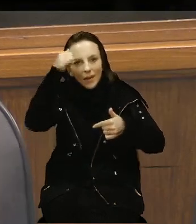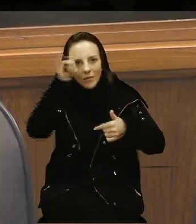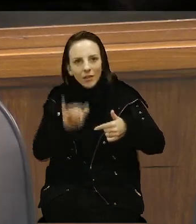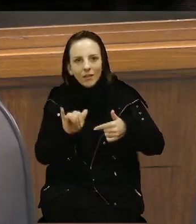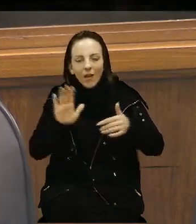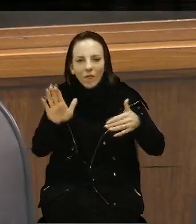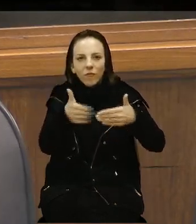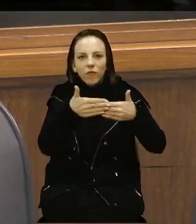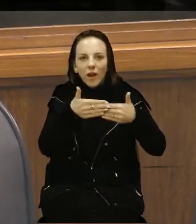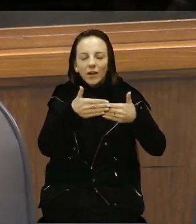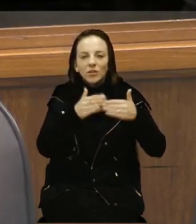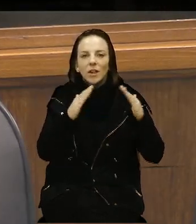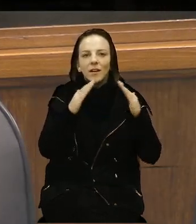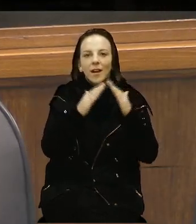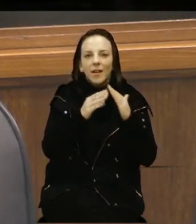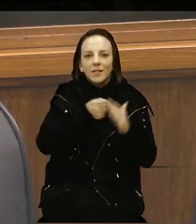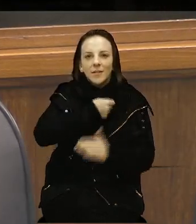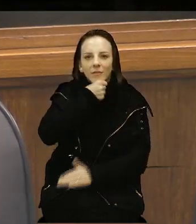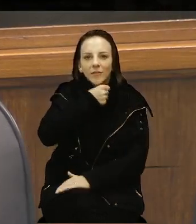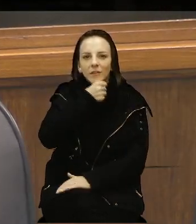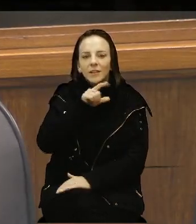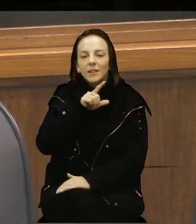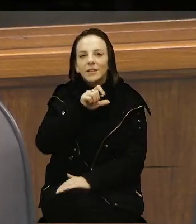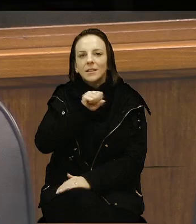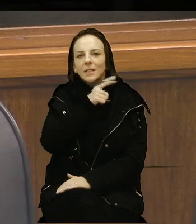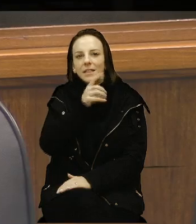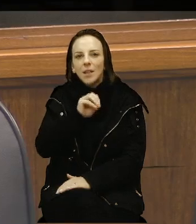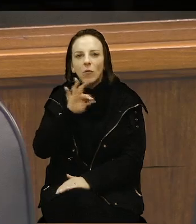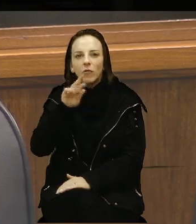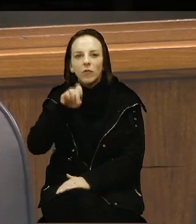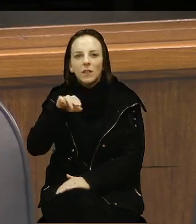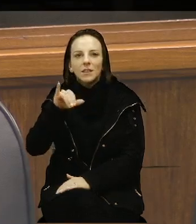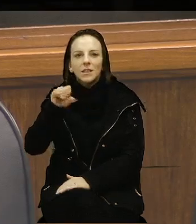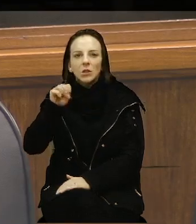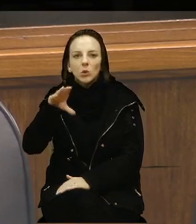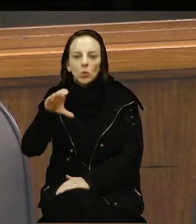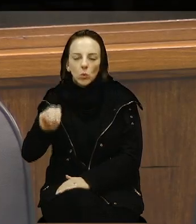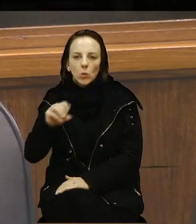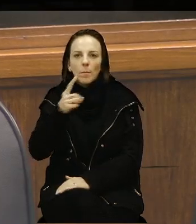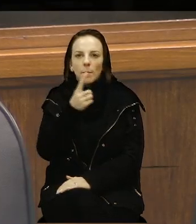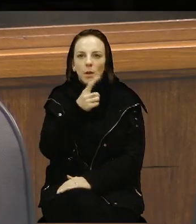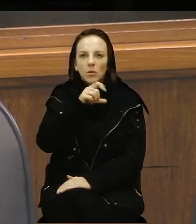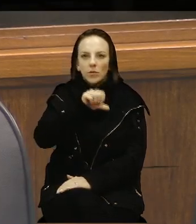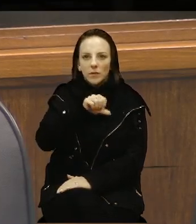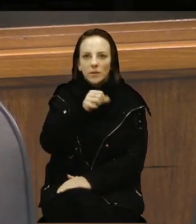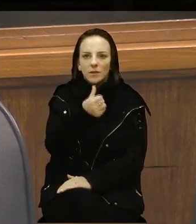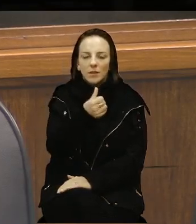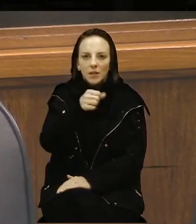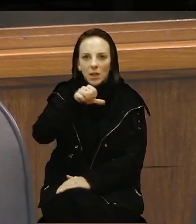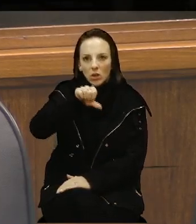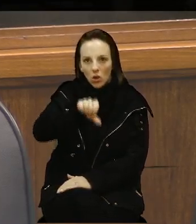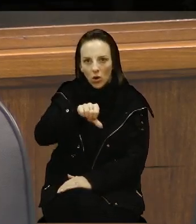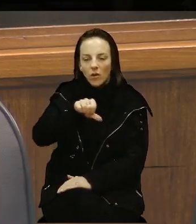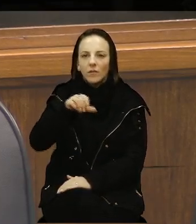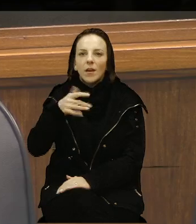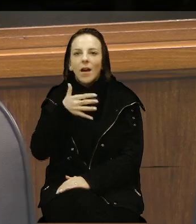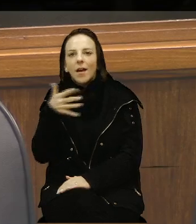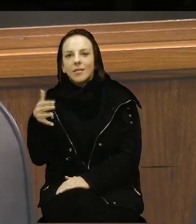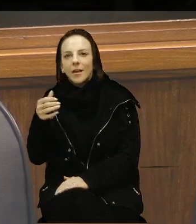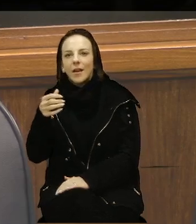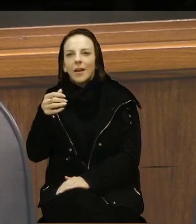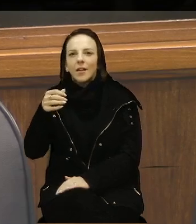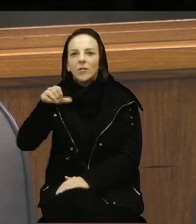São Francisco. De 1969 a 1993, teve diversos